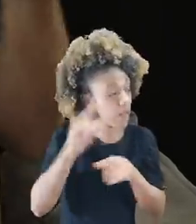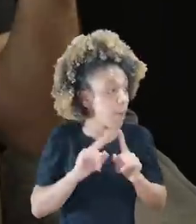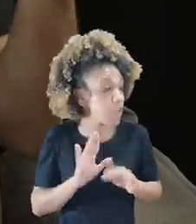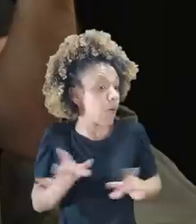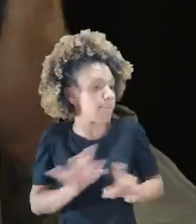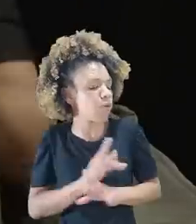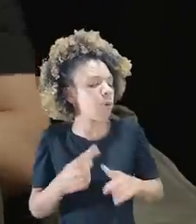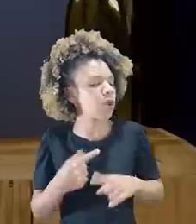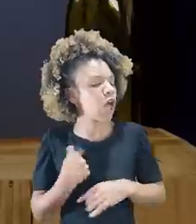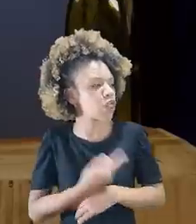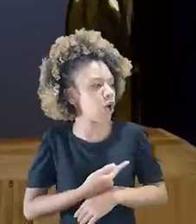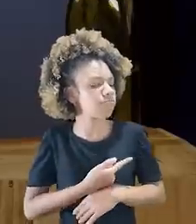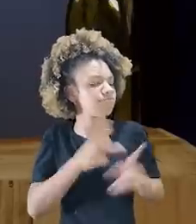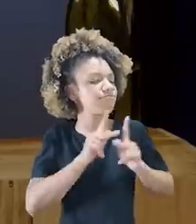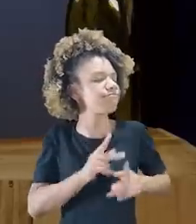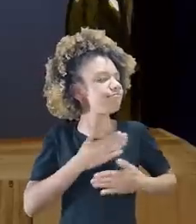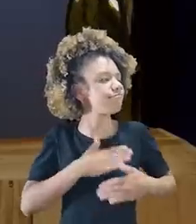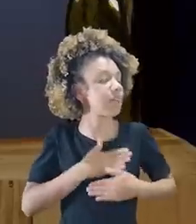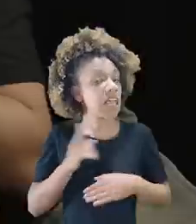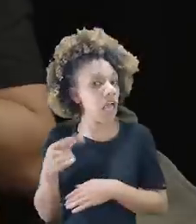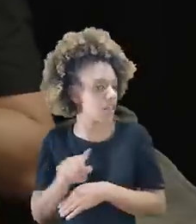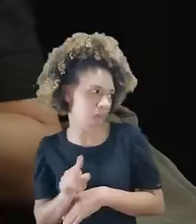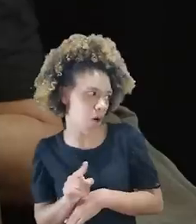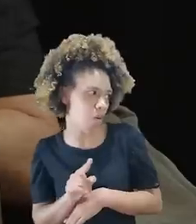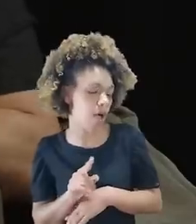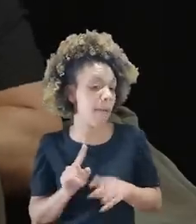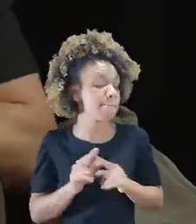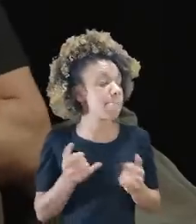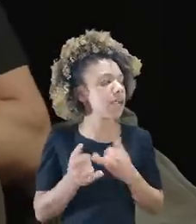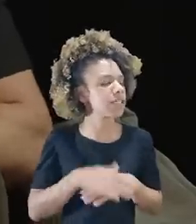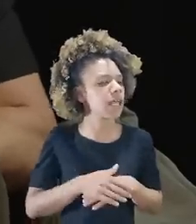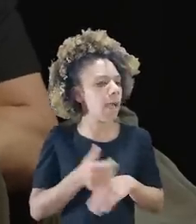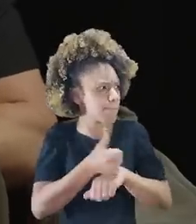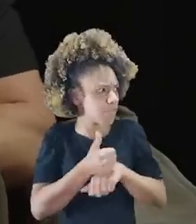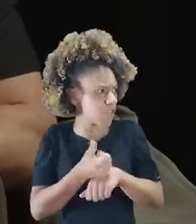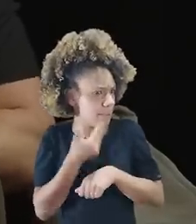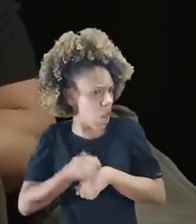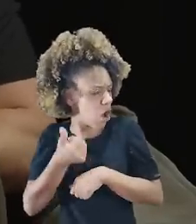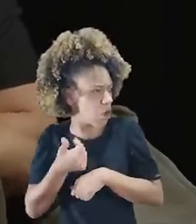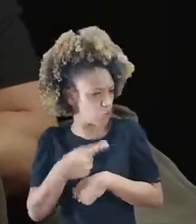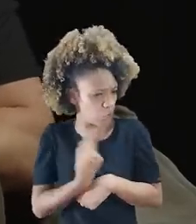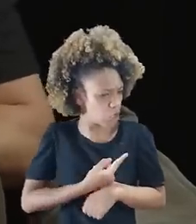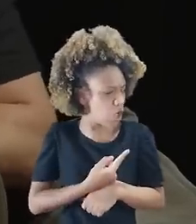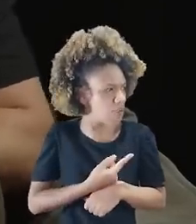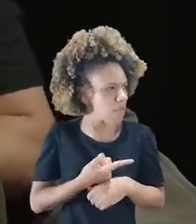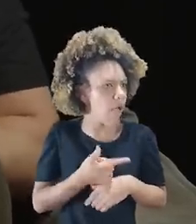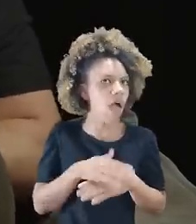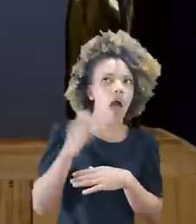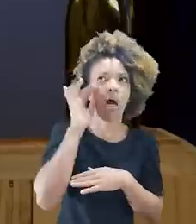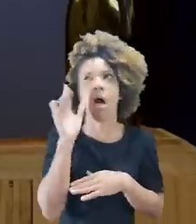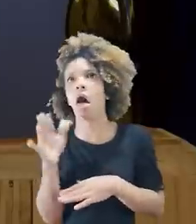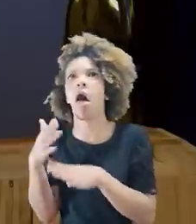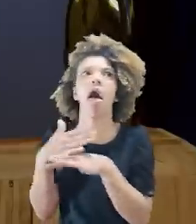exato exato exato É isso isso e tambm dá impressão que todo brasileiro ele quer ser artista mas ele não sabe ser artista porque não vai saber